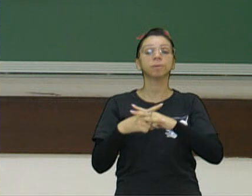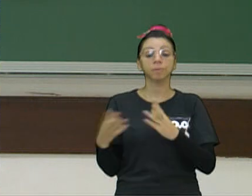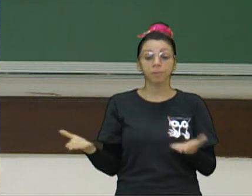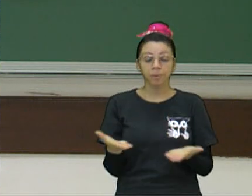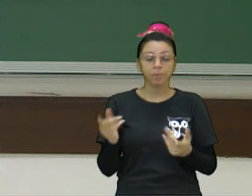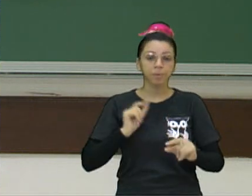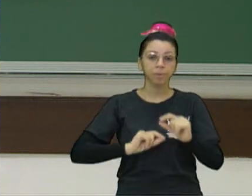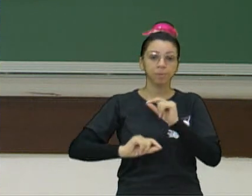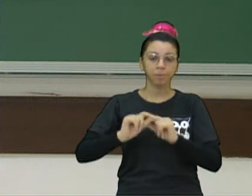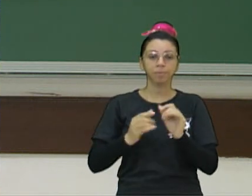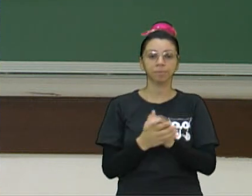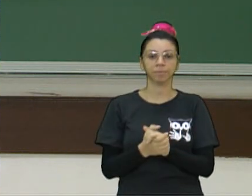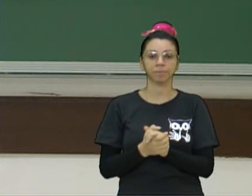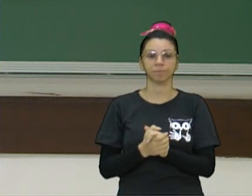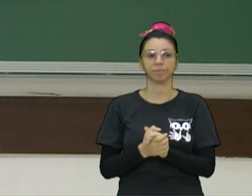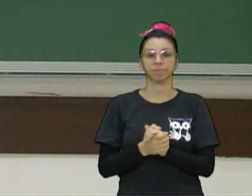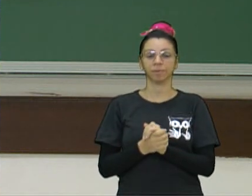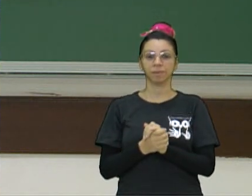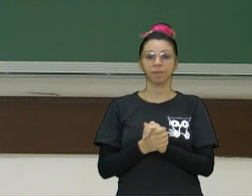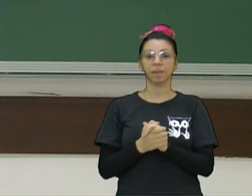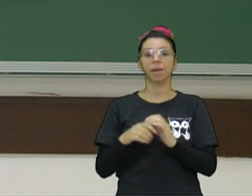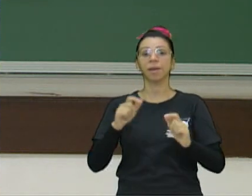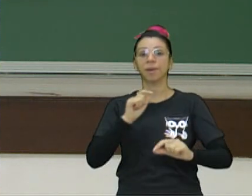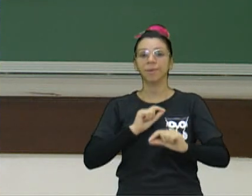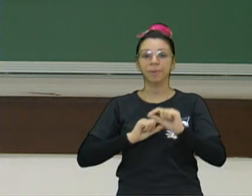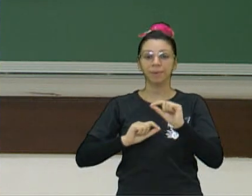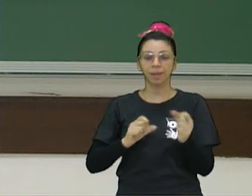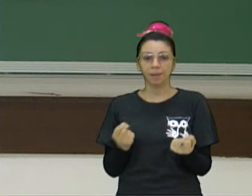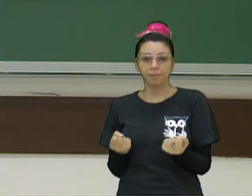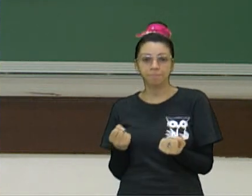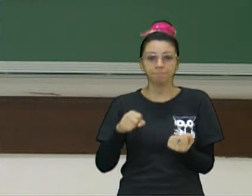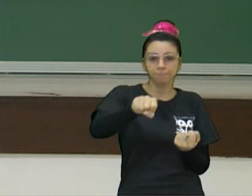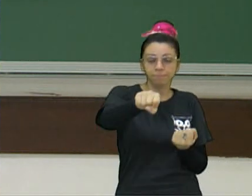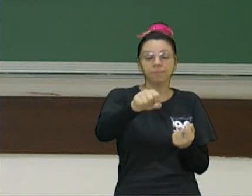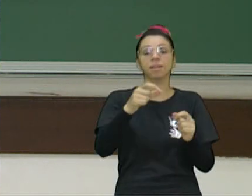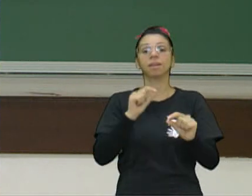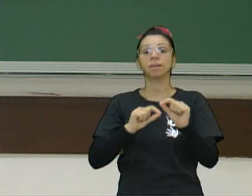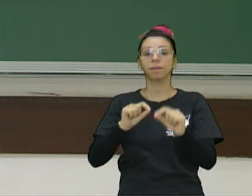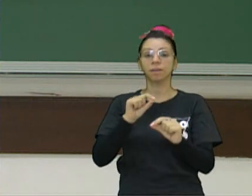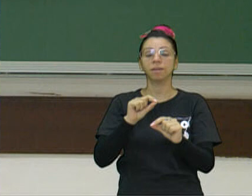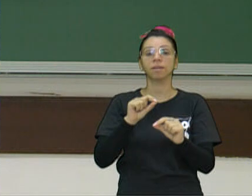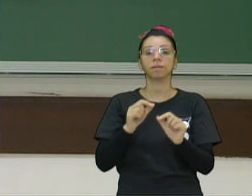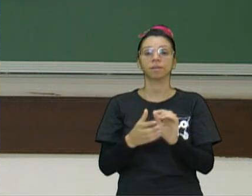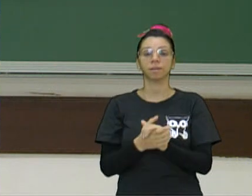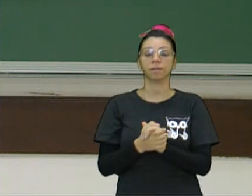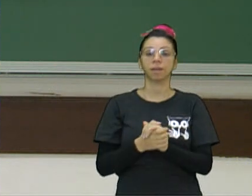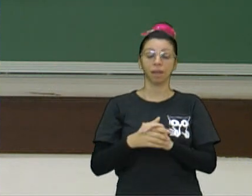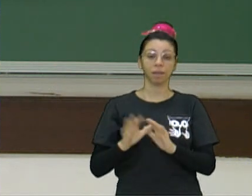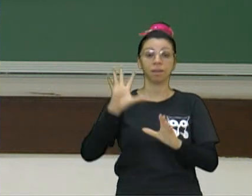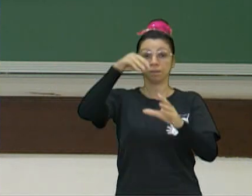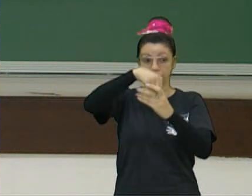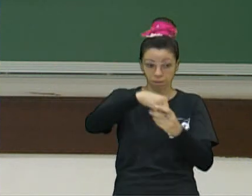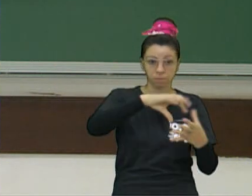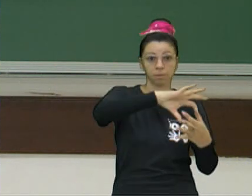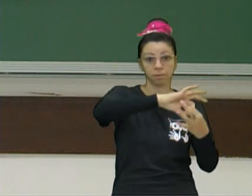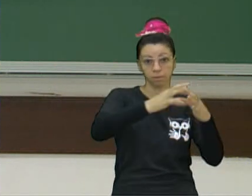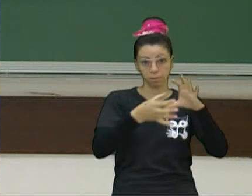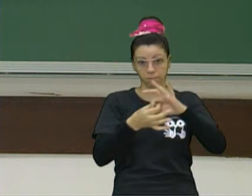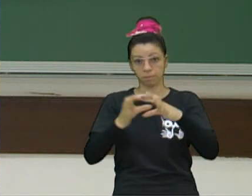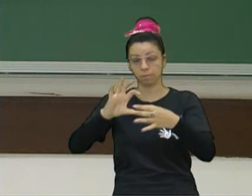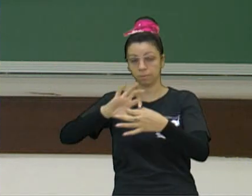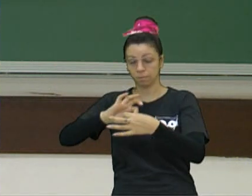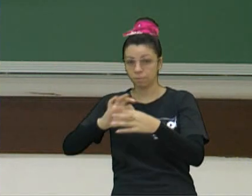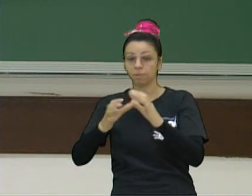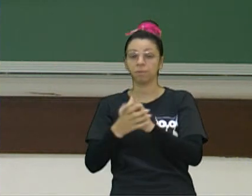também, é o Taekwondo. Então, é bastante disputado, bastante difundido, modalidade olímpica, presente também